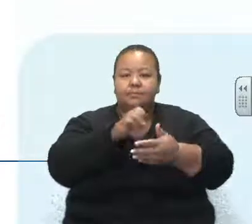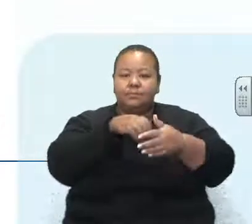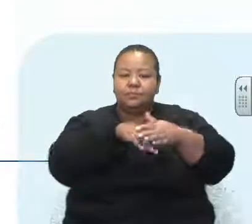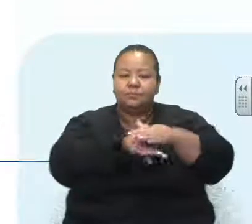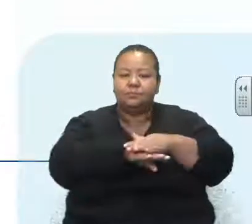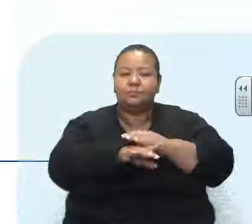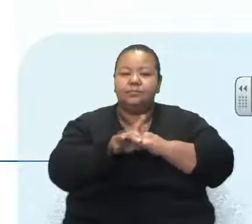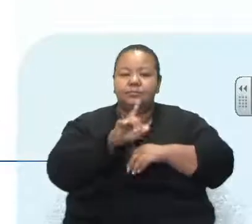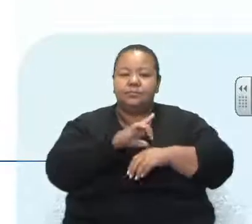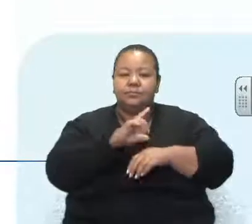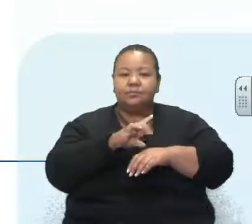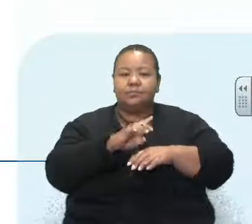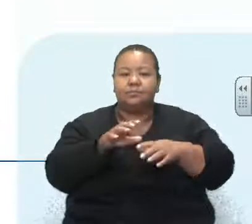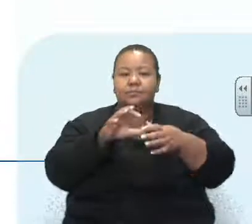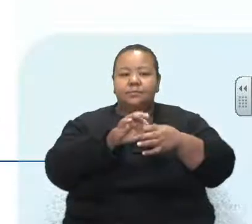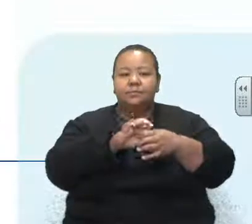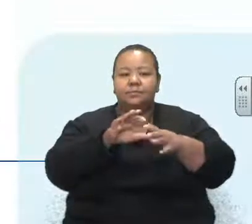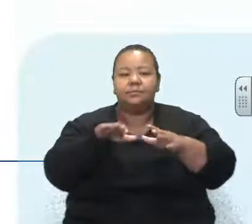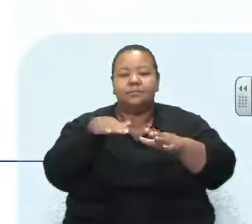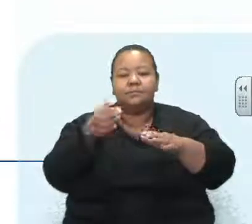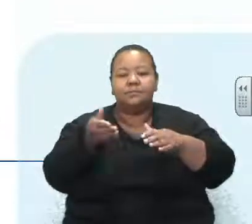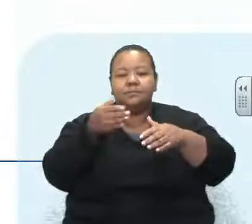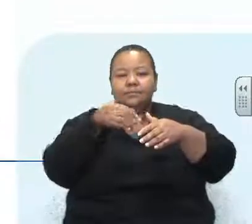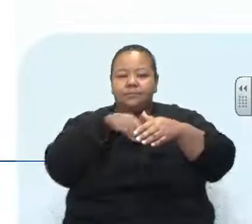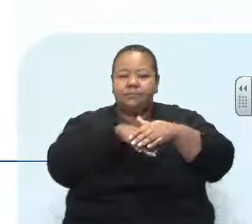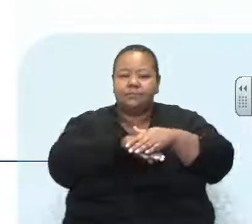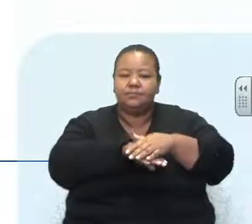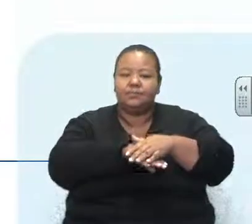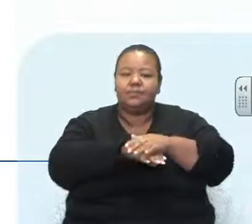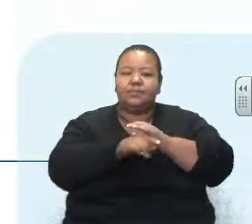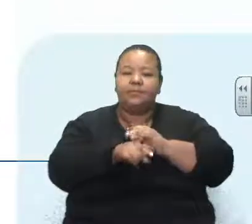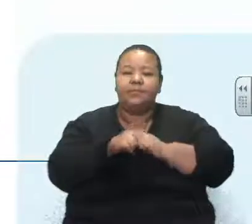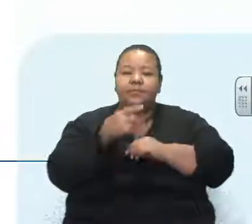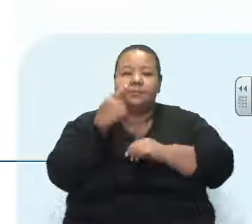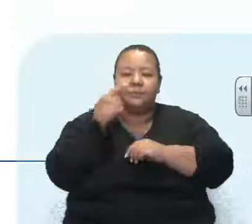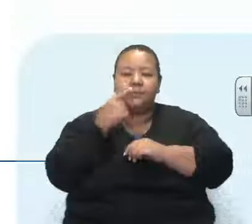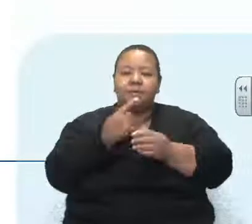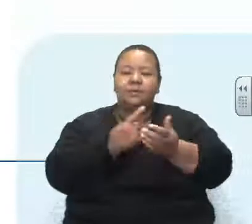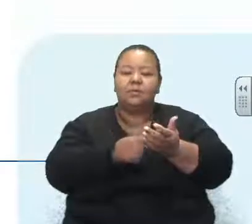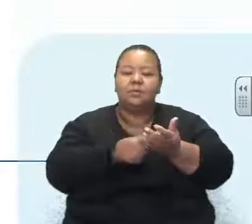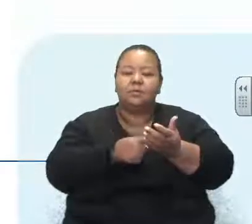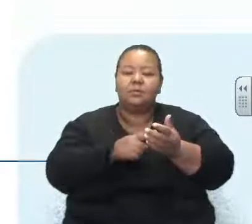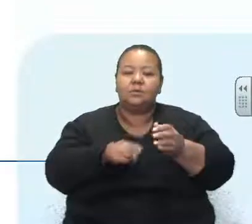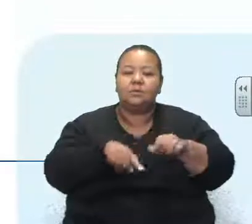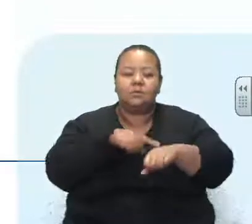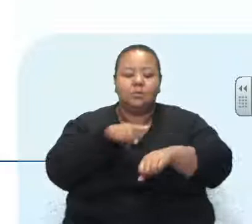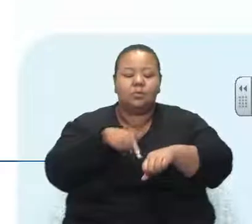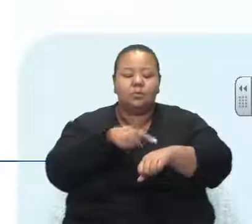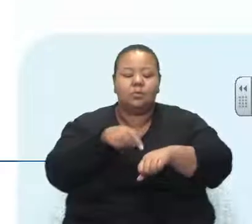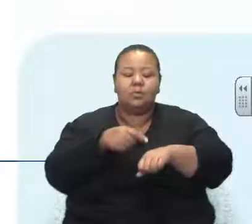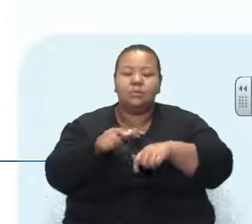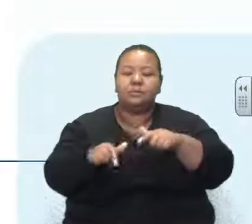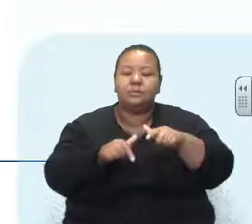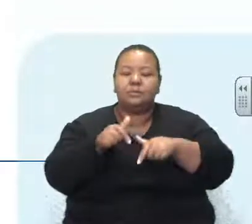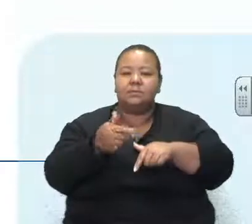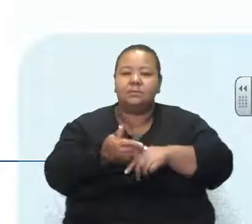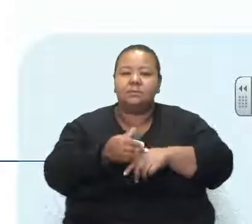tenho disponível no depósito, onde que eu guardo ali meu estoque. Pedidos por horas trabalhadas. Quantos pedidos por